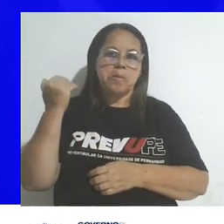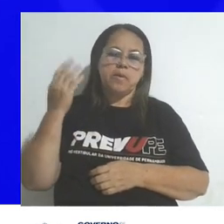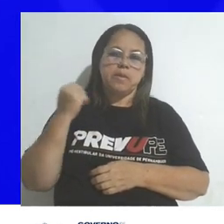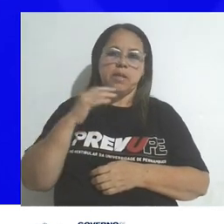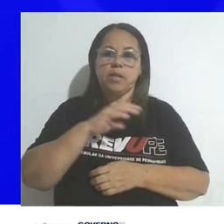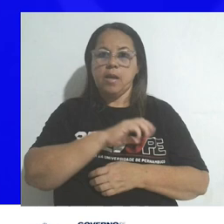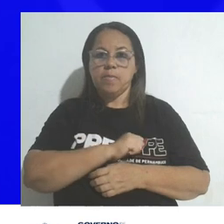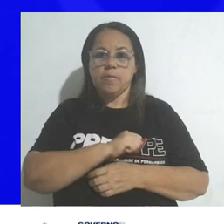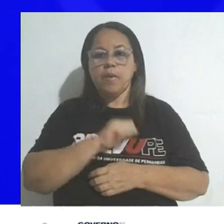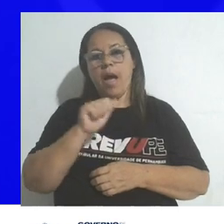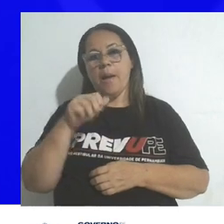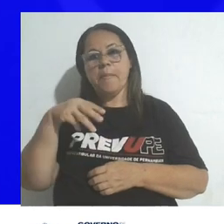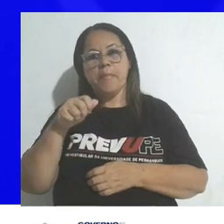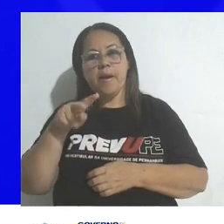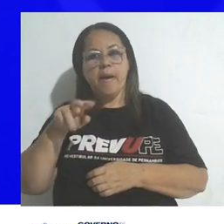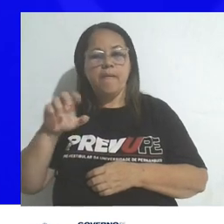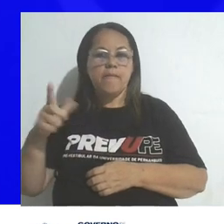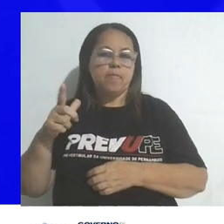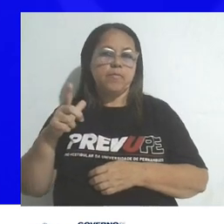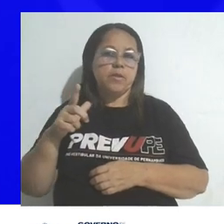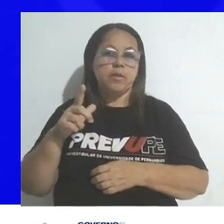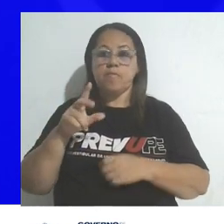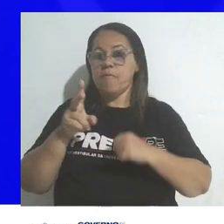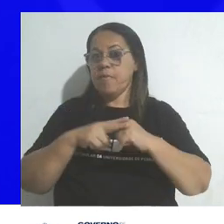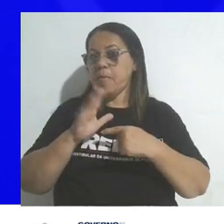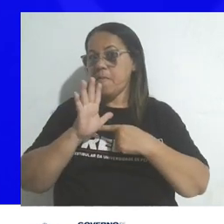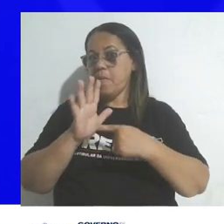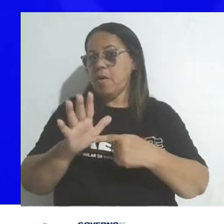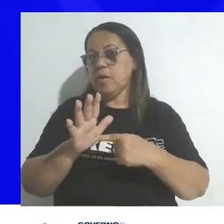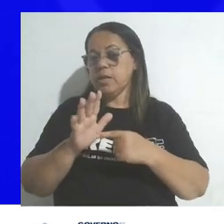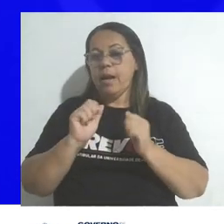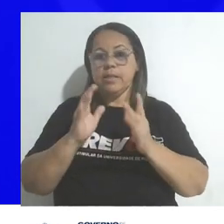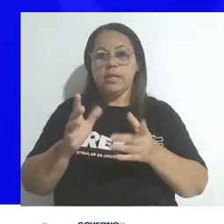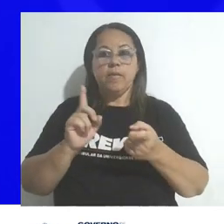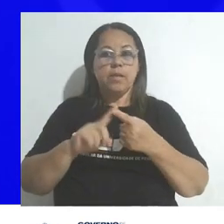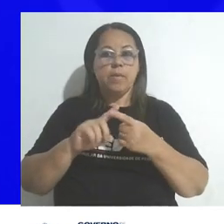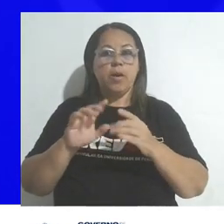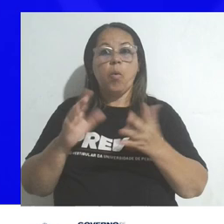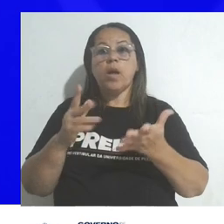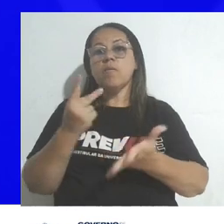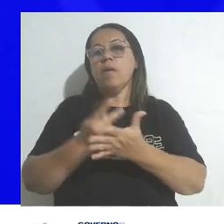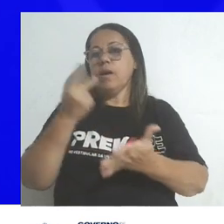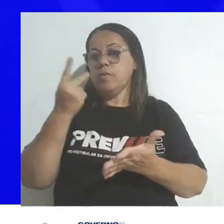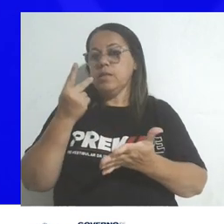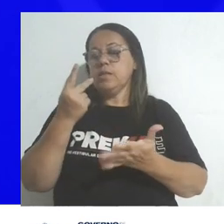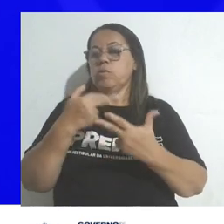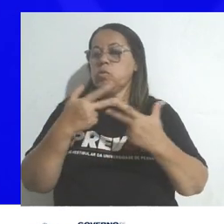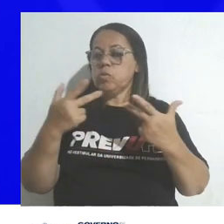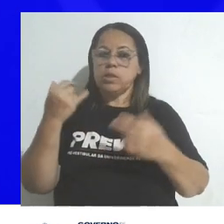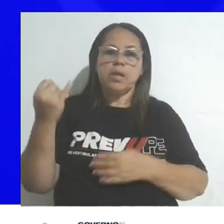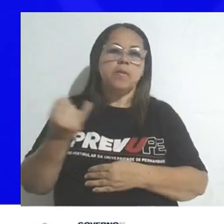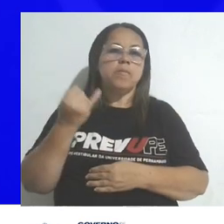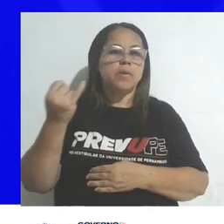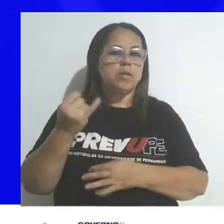que o próprio verbo ele já consegue indicar não só a ação, mas o tempo em que ela é realizada. Então são peças fundamentais dentro